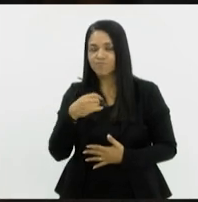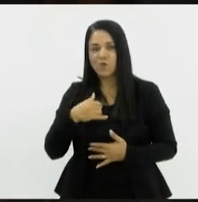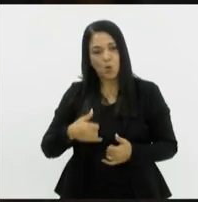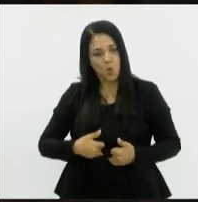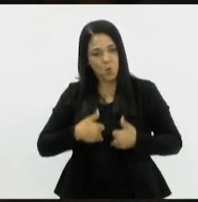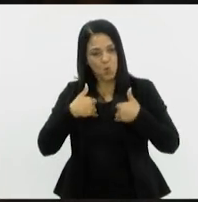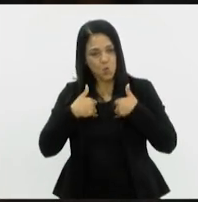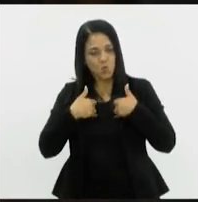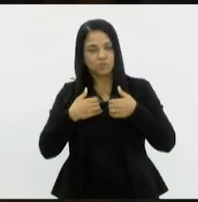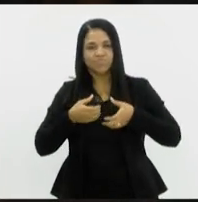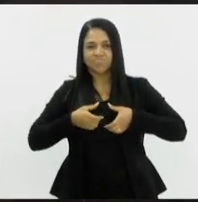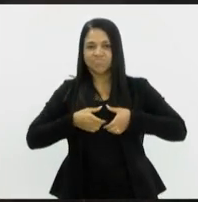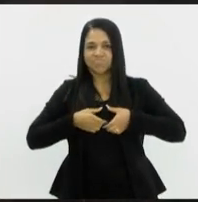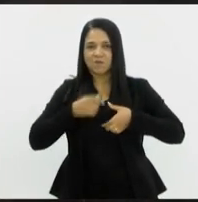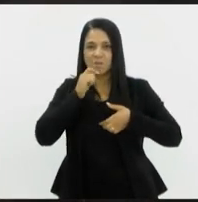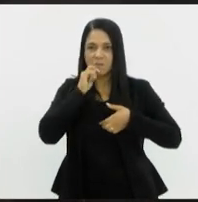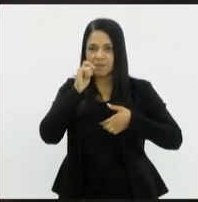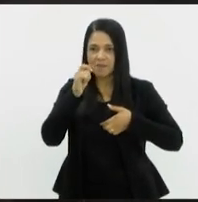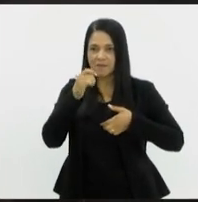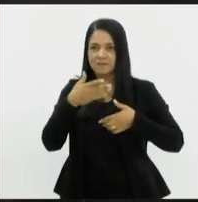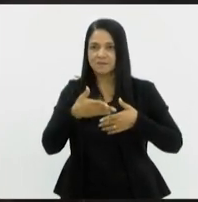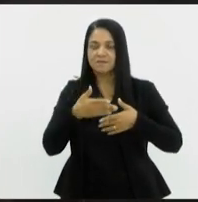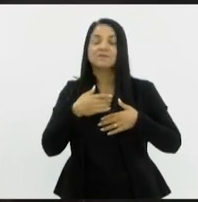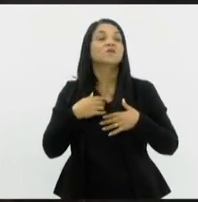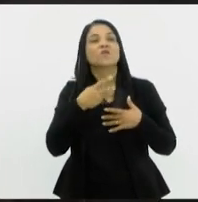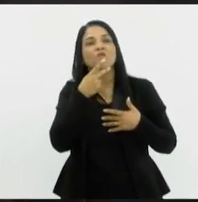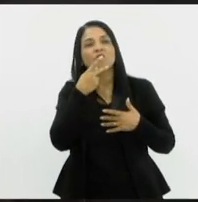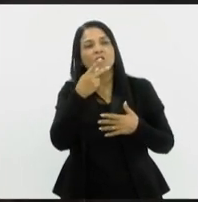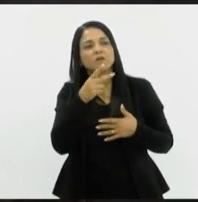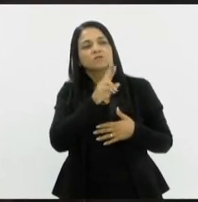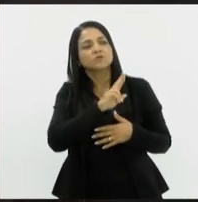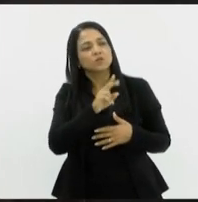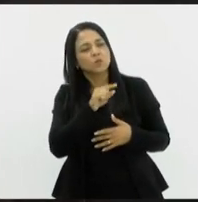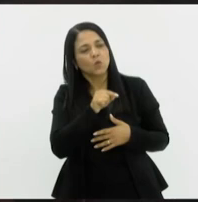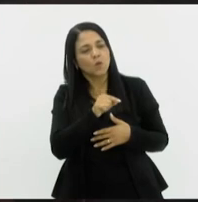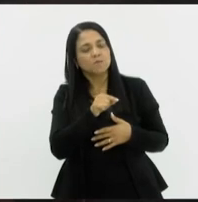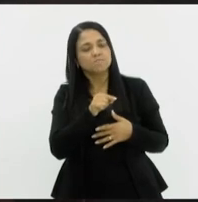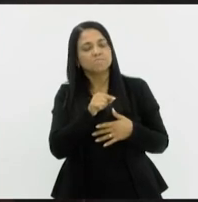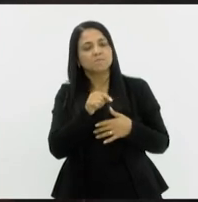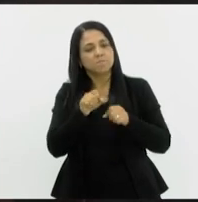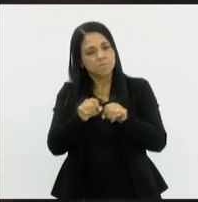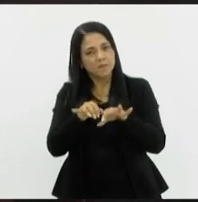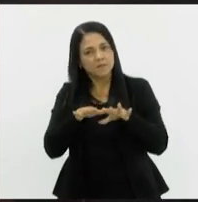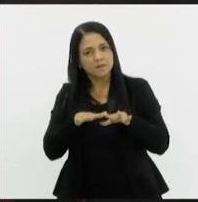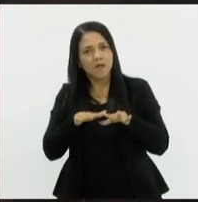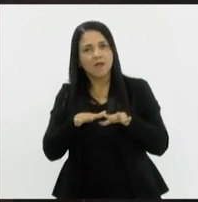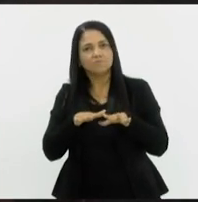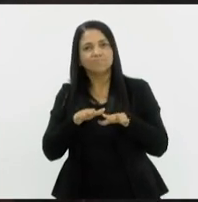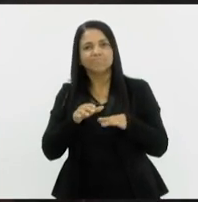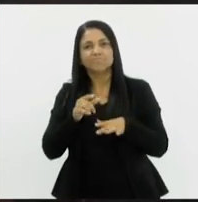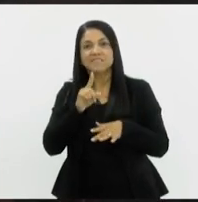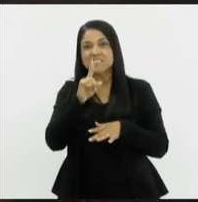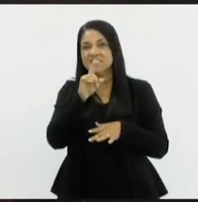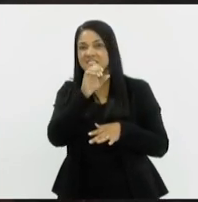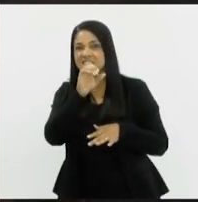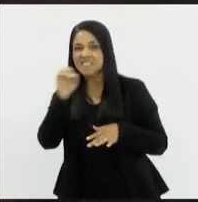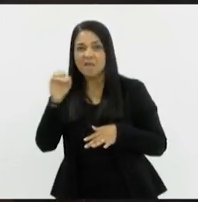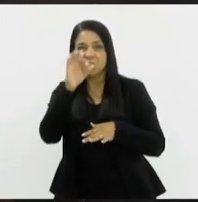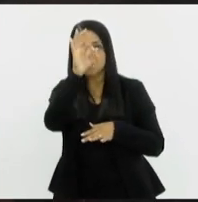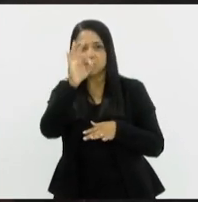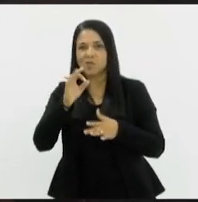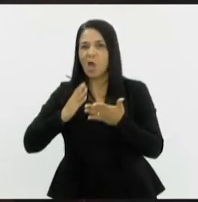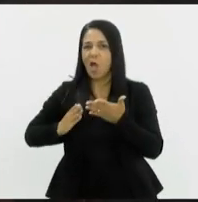lhe entregar essa medalha. Eu falo isso porque o seu nome passou pelo plenário e teve 100% de